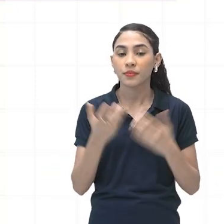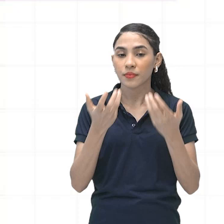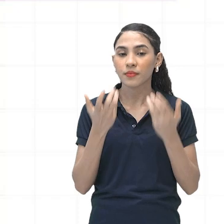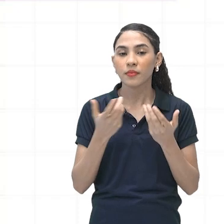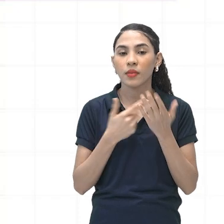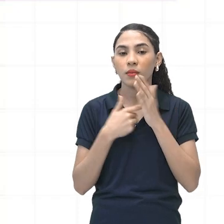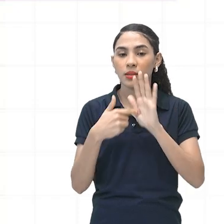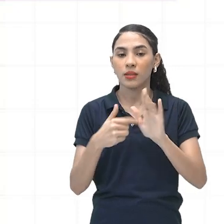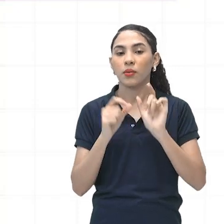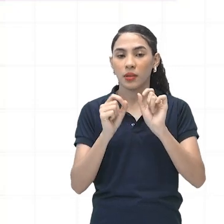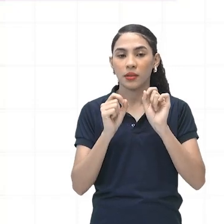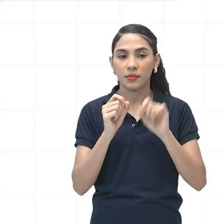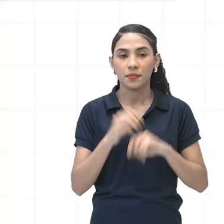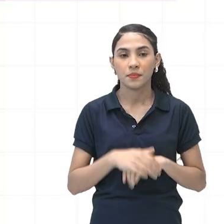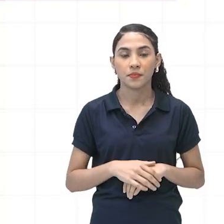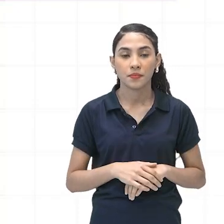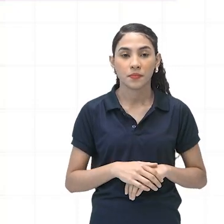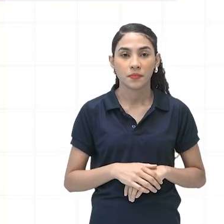deixar